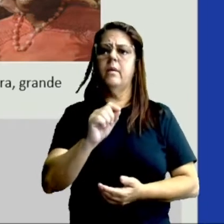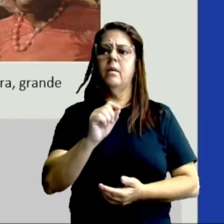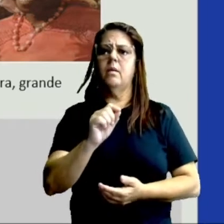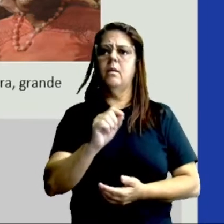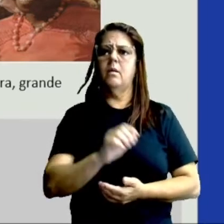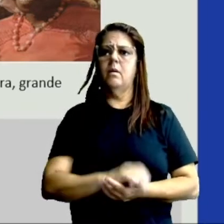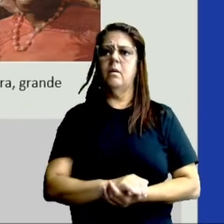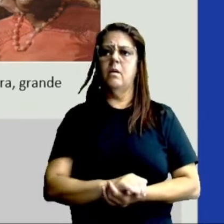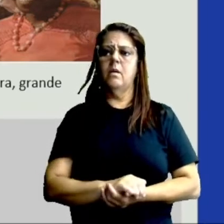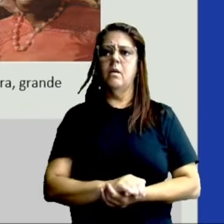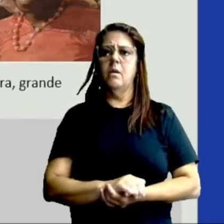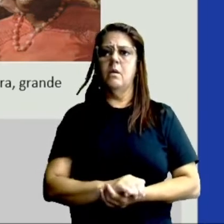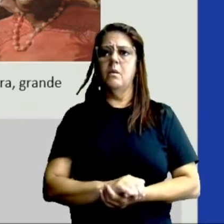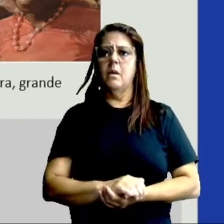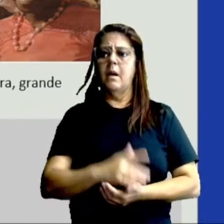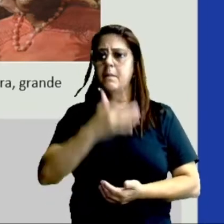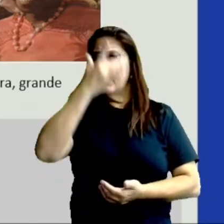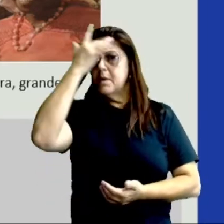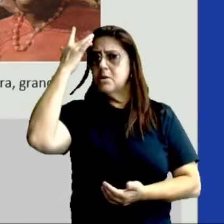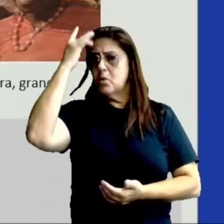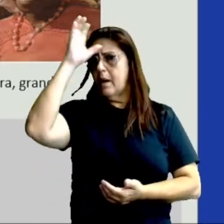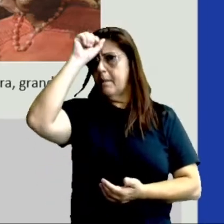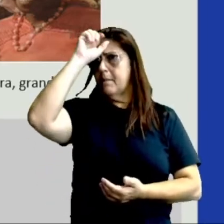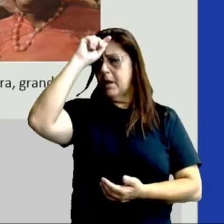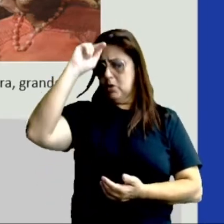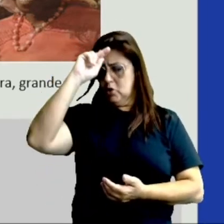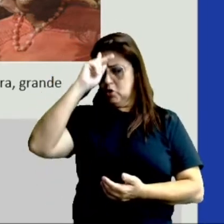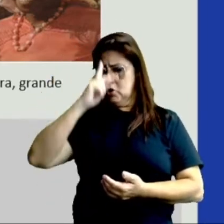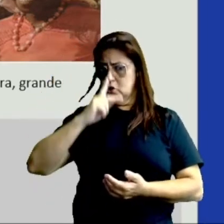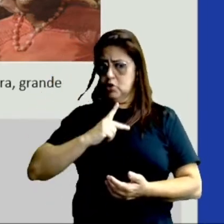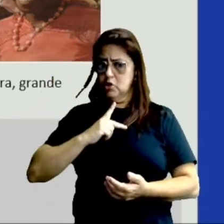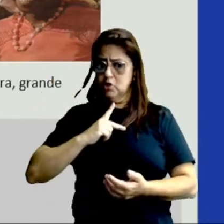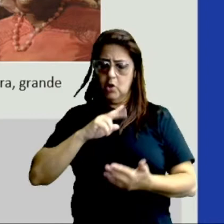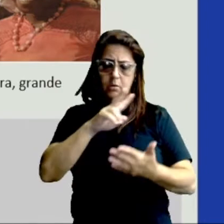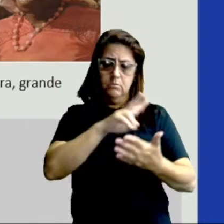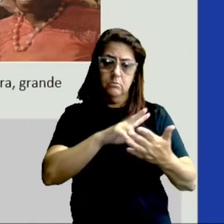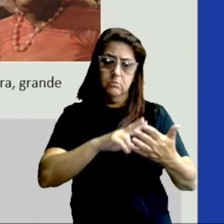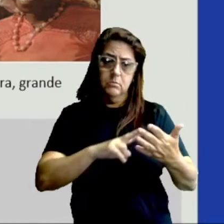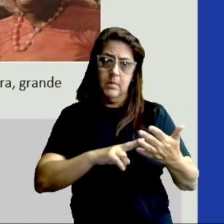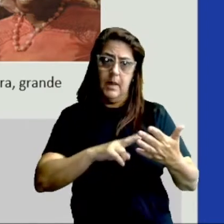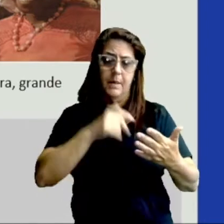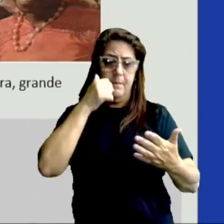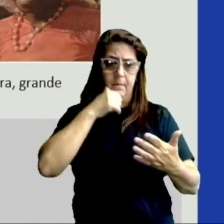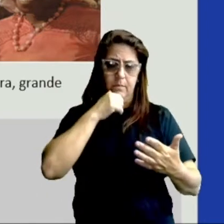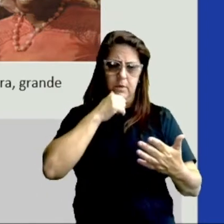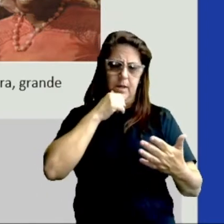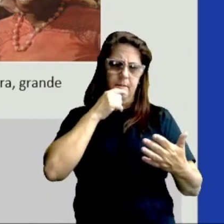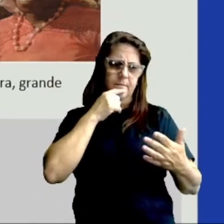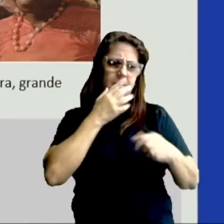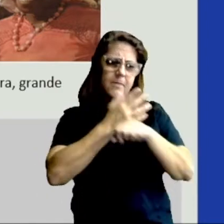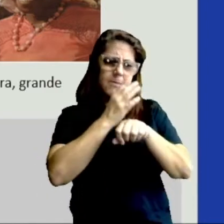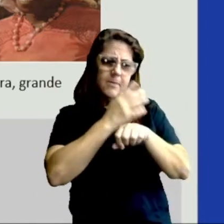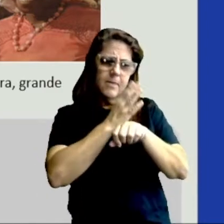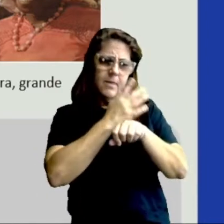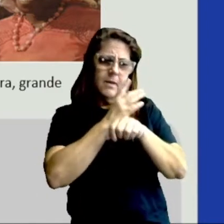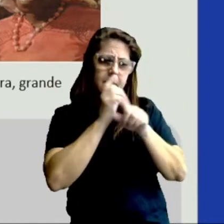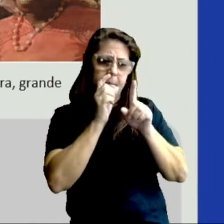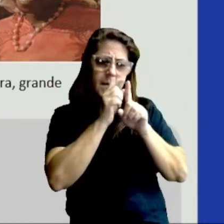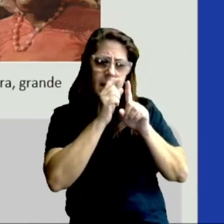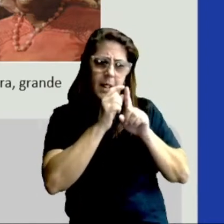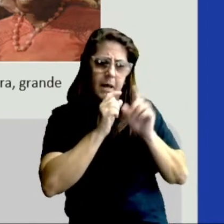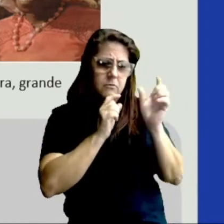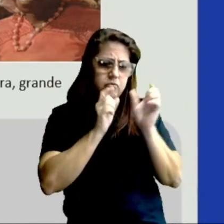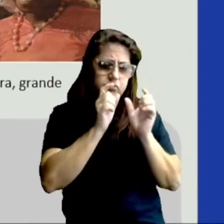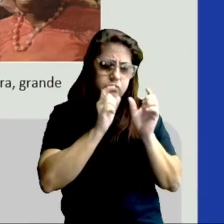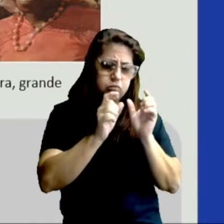sabe autodidata uma pessoa que aprendi sozinha então ela foi ela se alfabeto ela aprendeu a ler e a